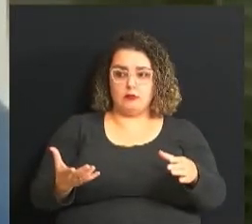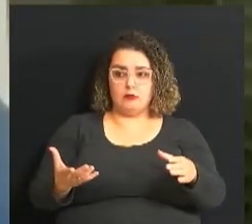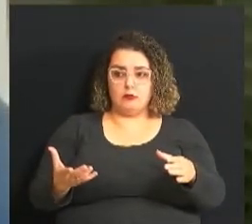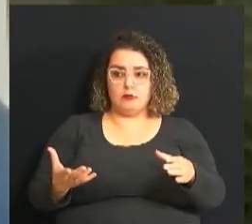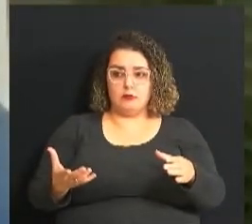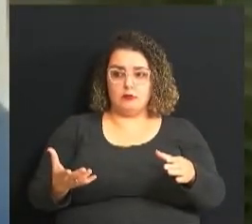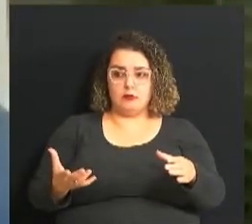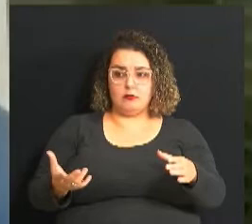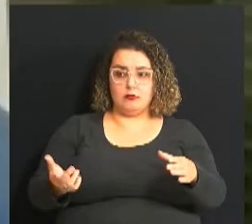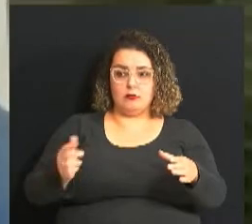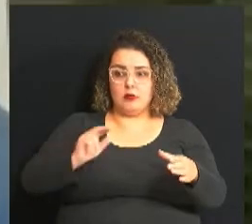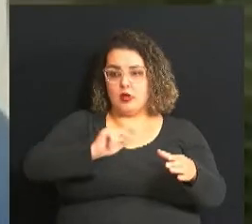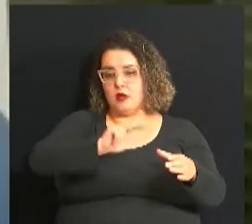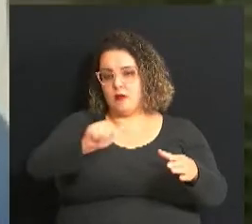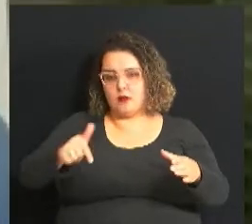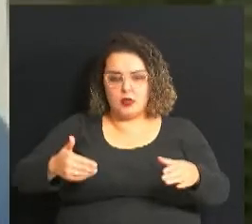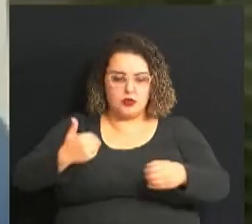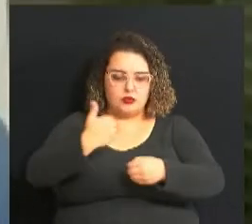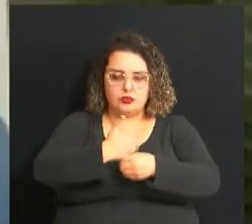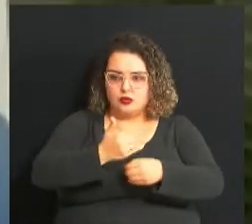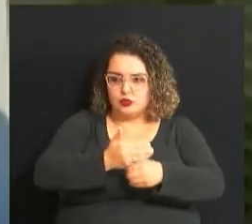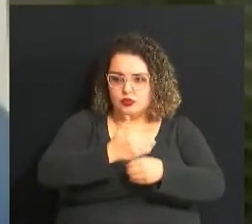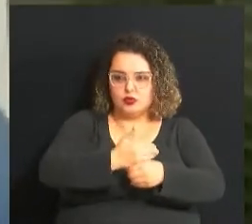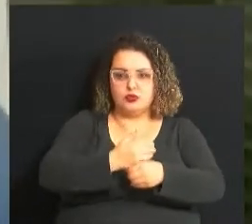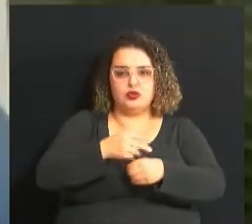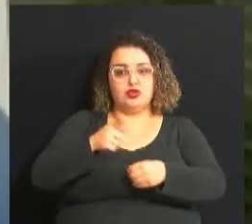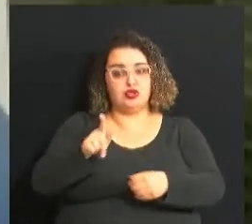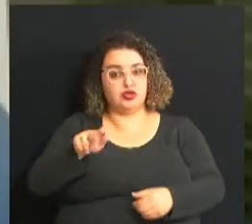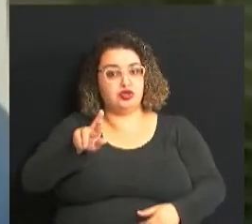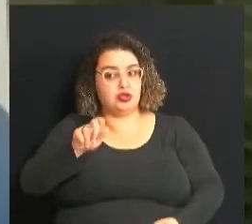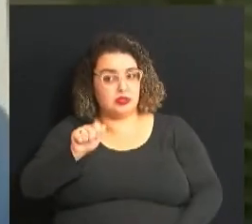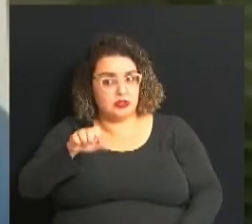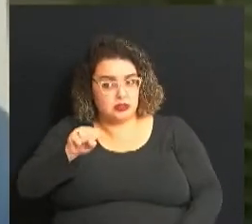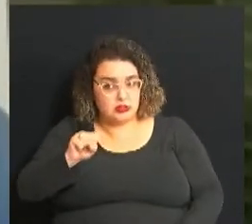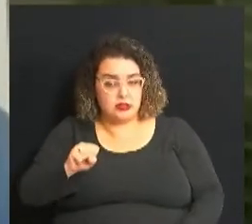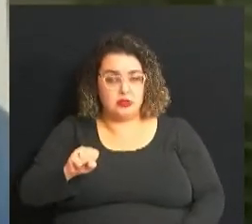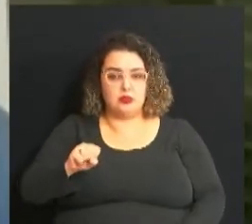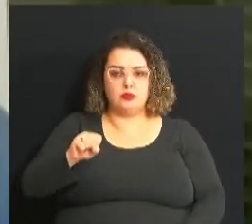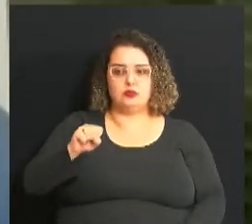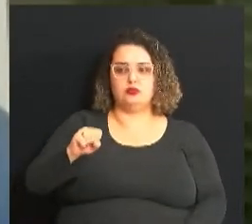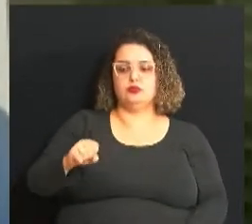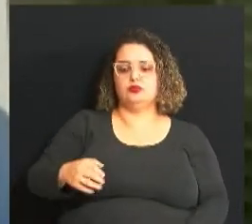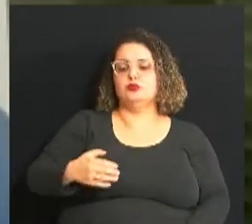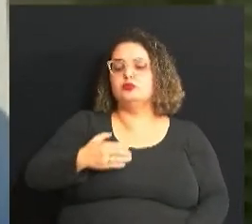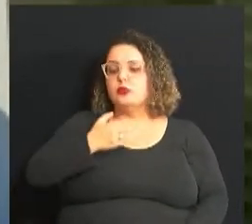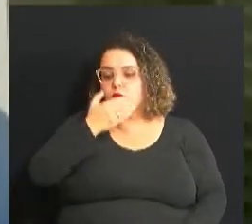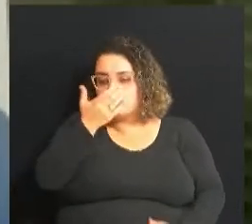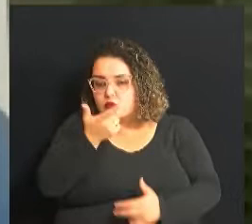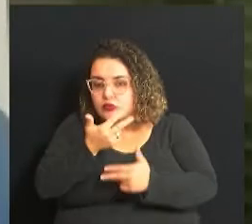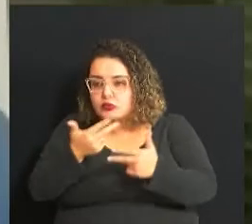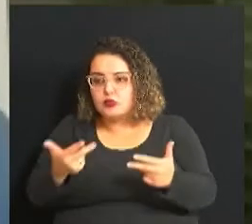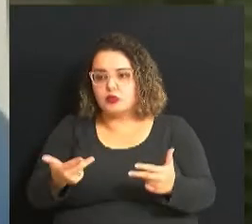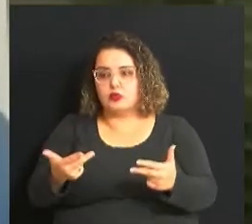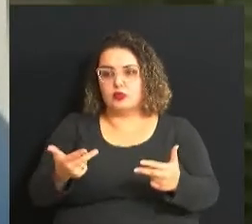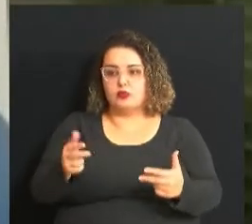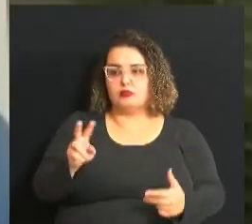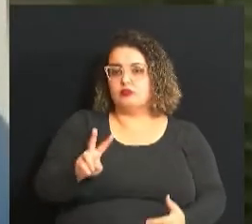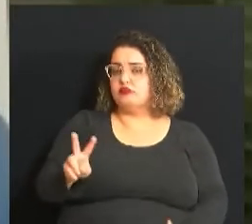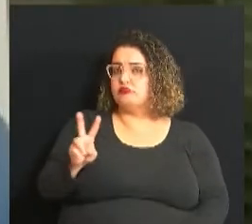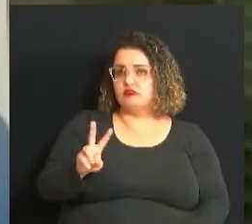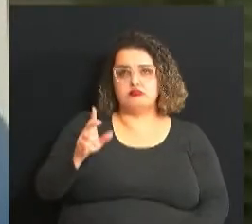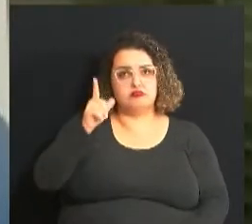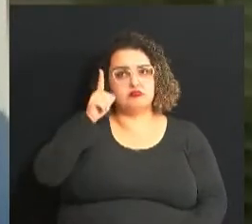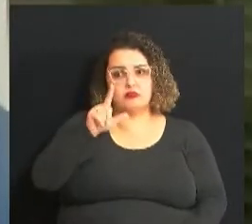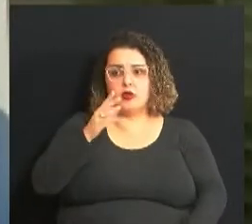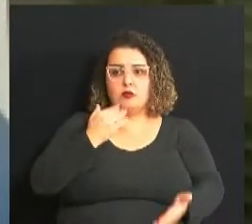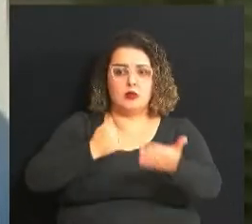variedade de verduras, de grãos, isso é importante, frutas. Agora, vitamina é para quem indivíduo que não consegue ingerir, né?